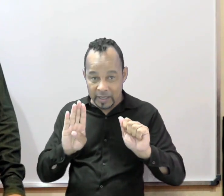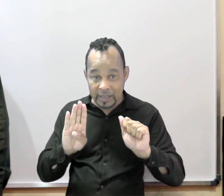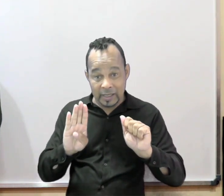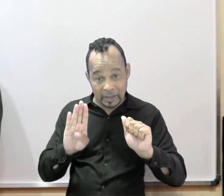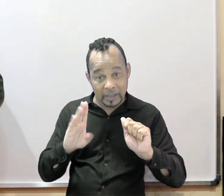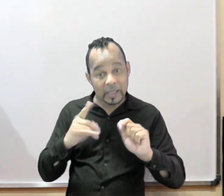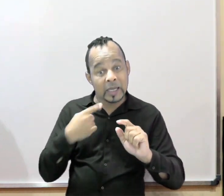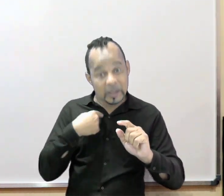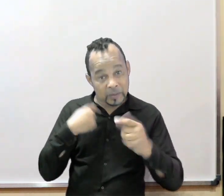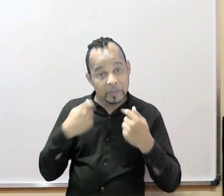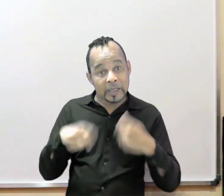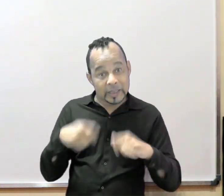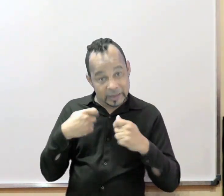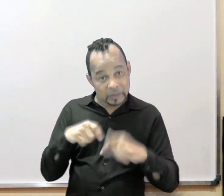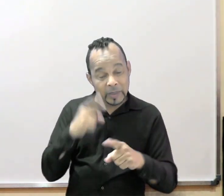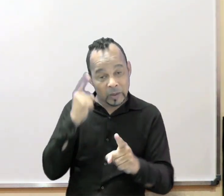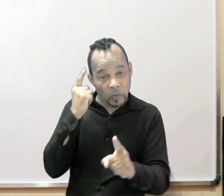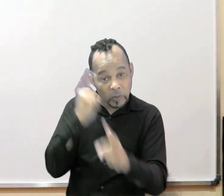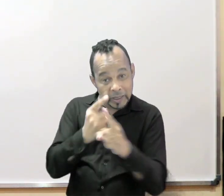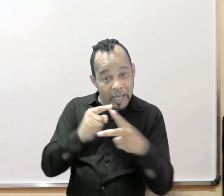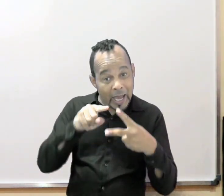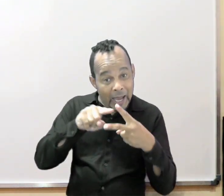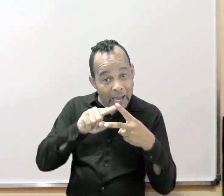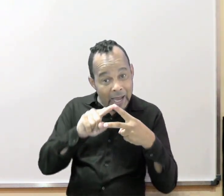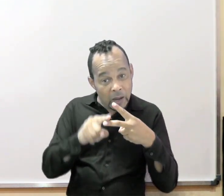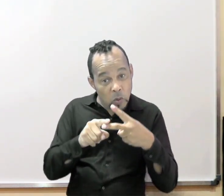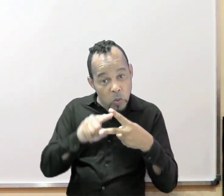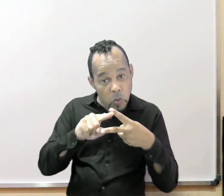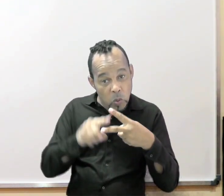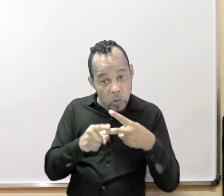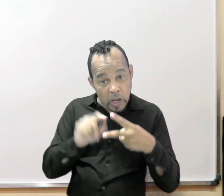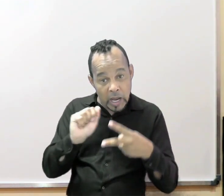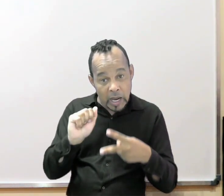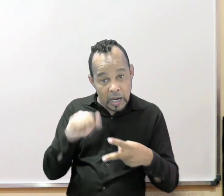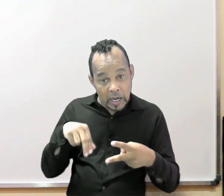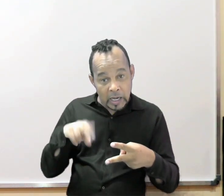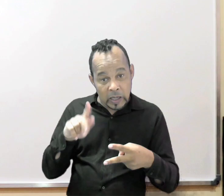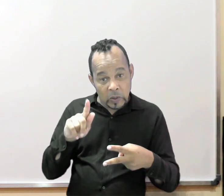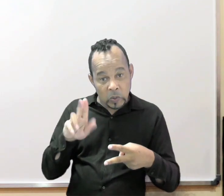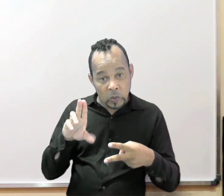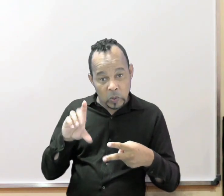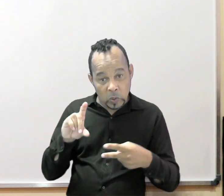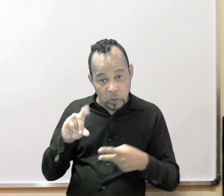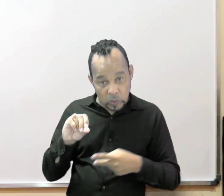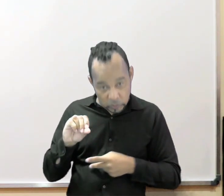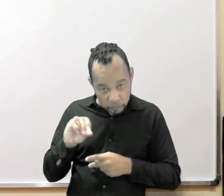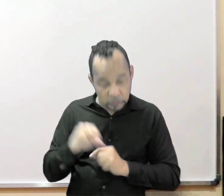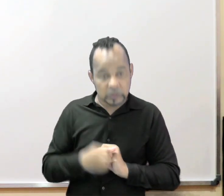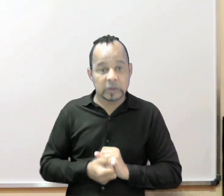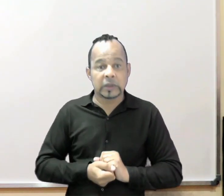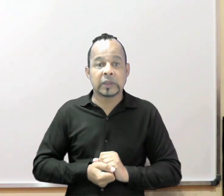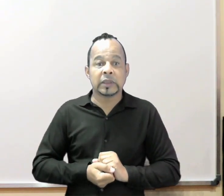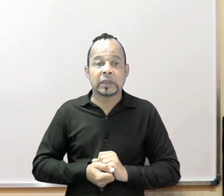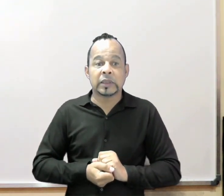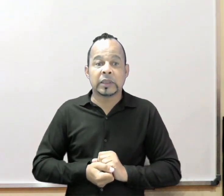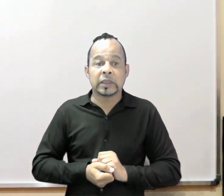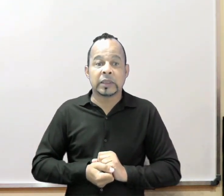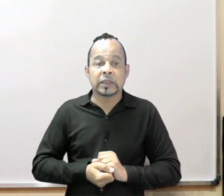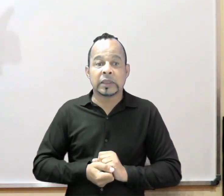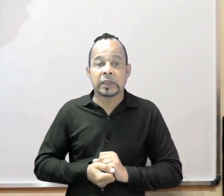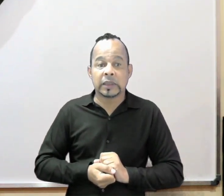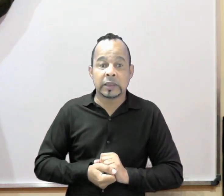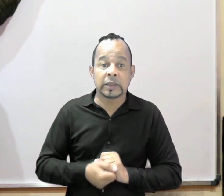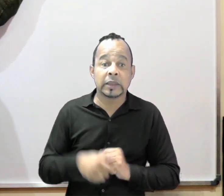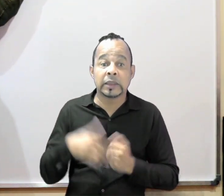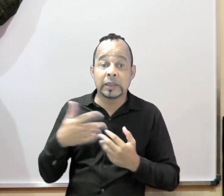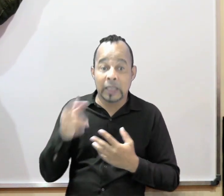precisar dessas duas grandezas para encontrar o ângulo. Vamos lá? O módulo do vetor A é a raiz quadrada